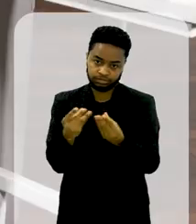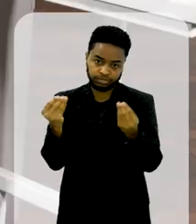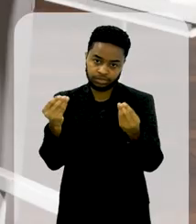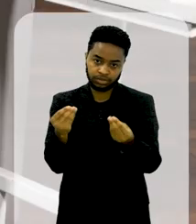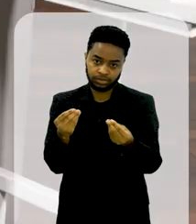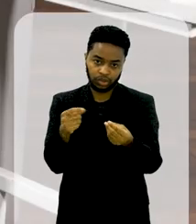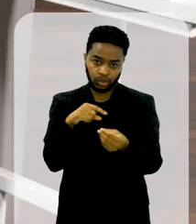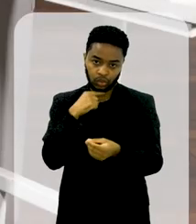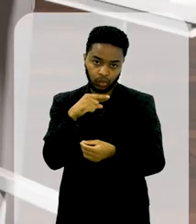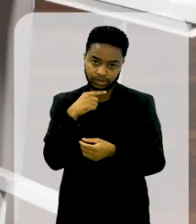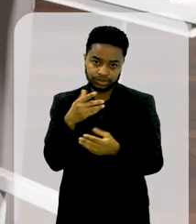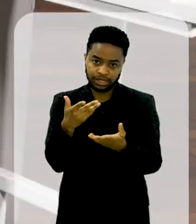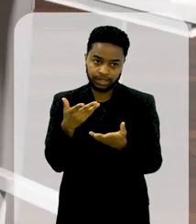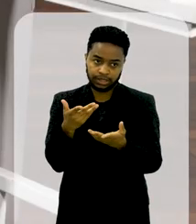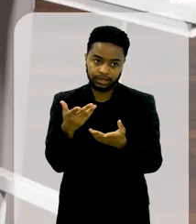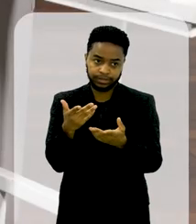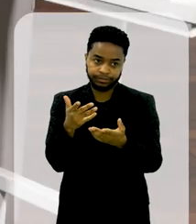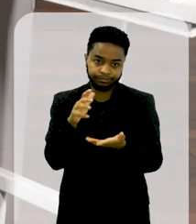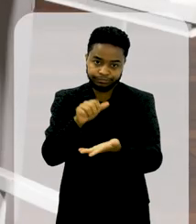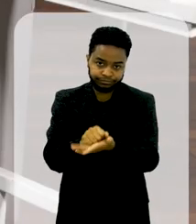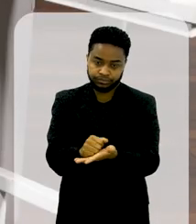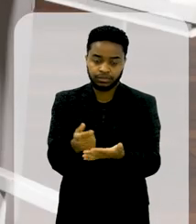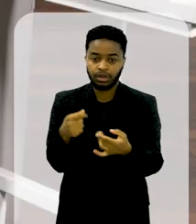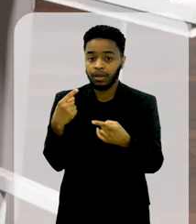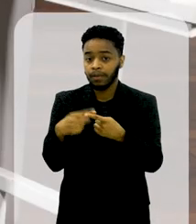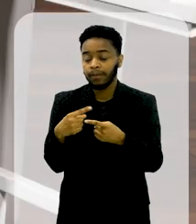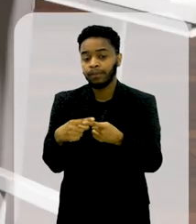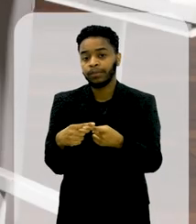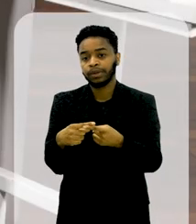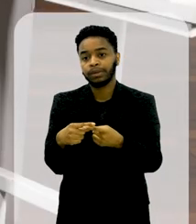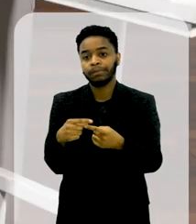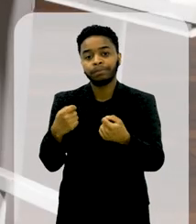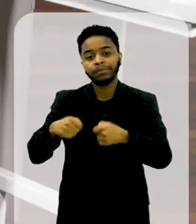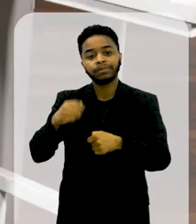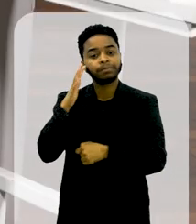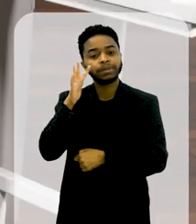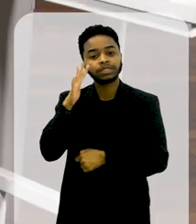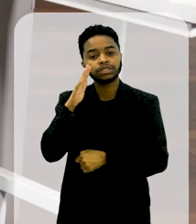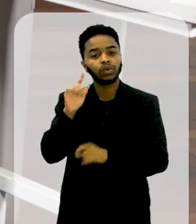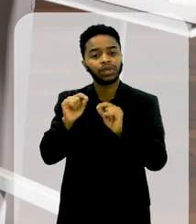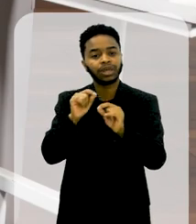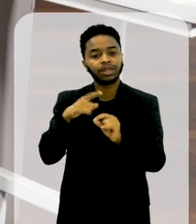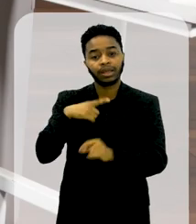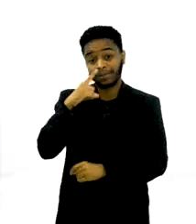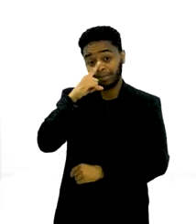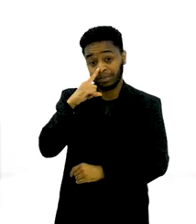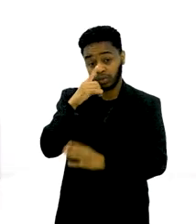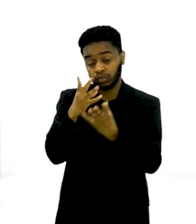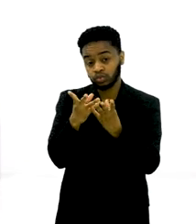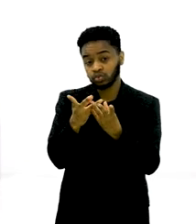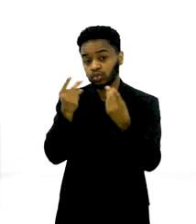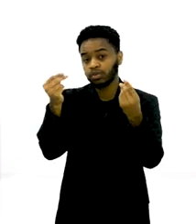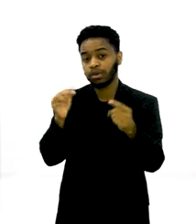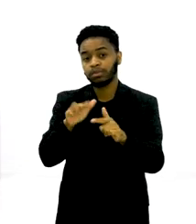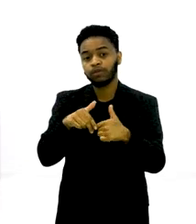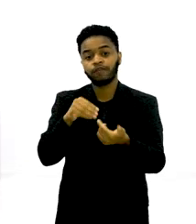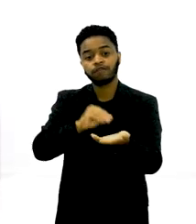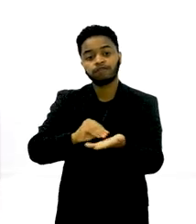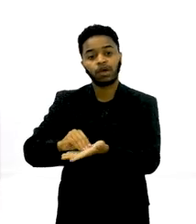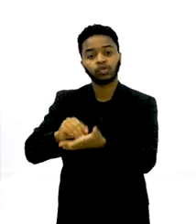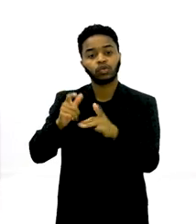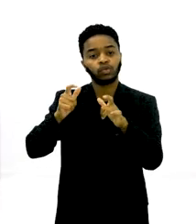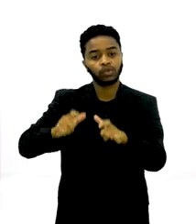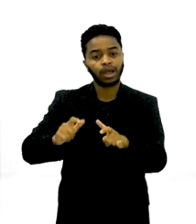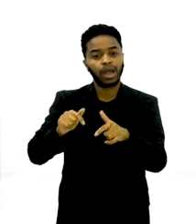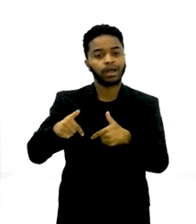que não é uma coisa palpável é é é é porque a questão é pensar nas ameaças do desaparecimento pela pela falta